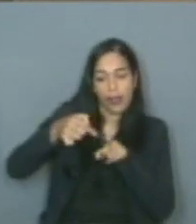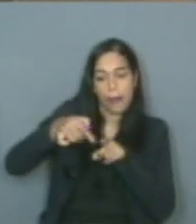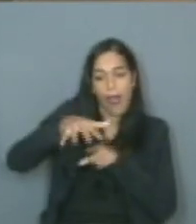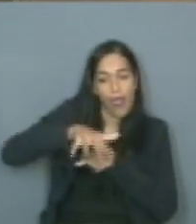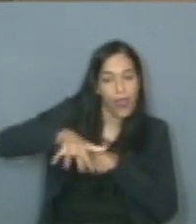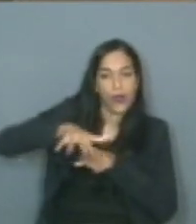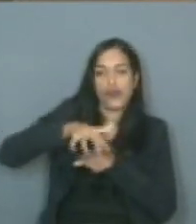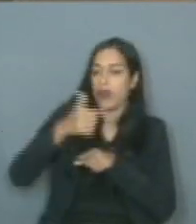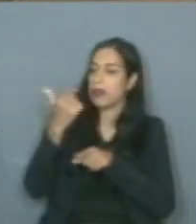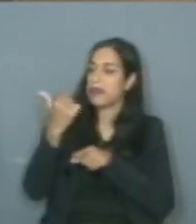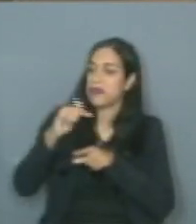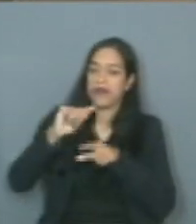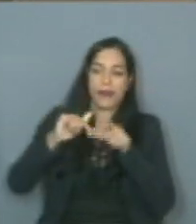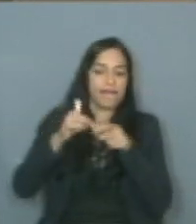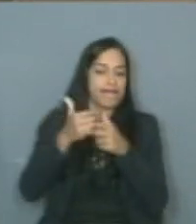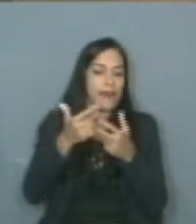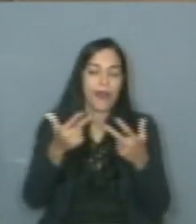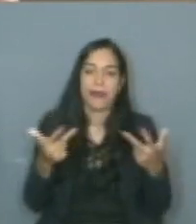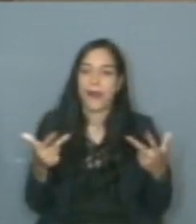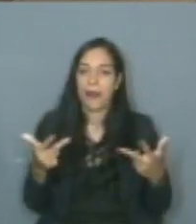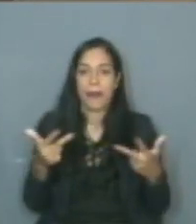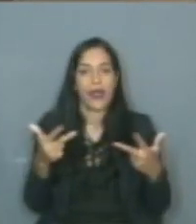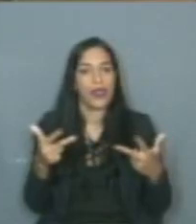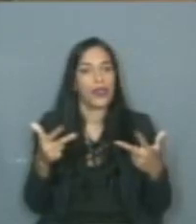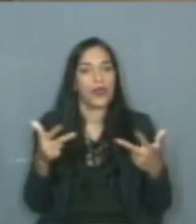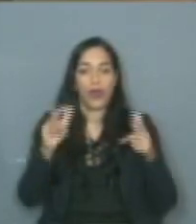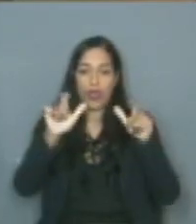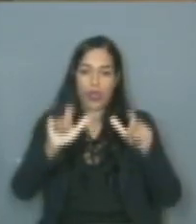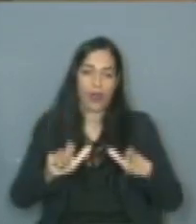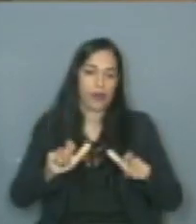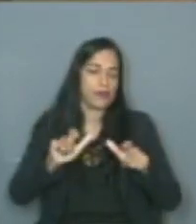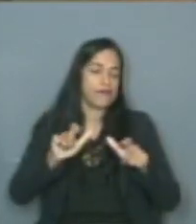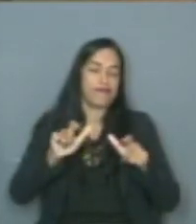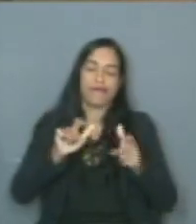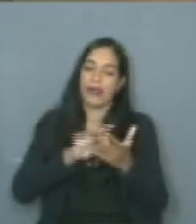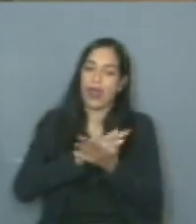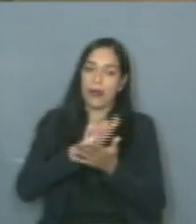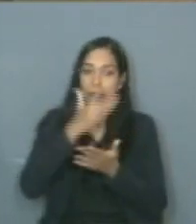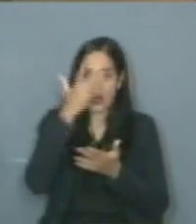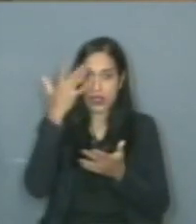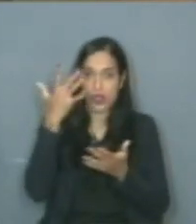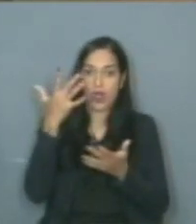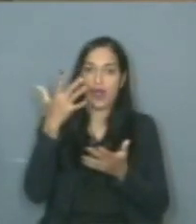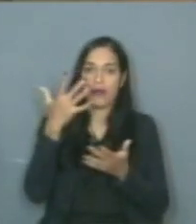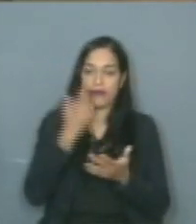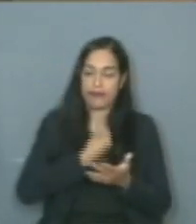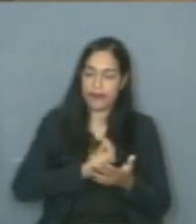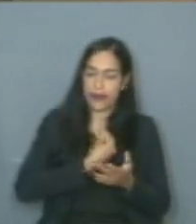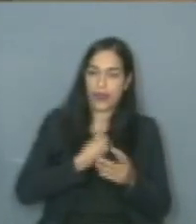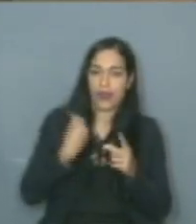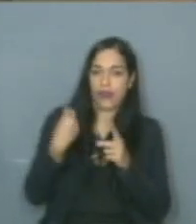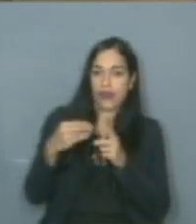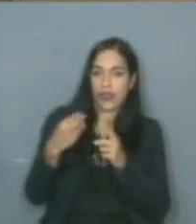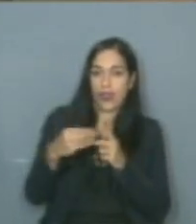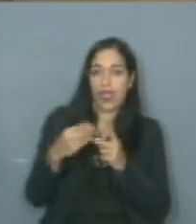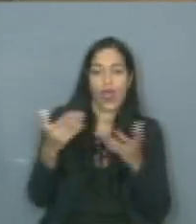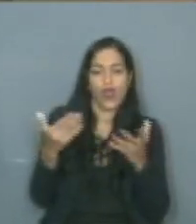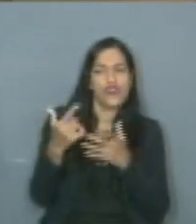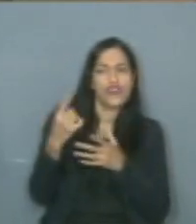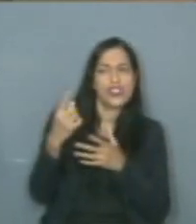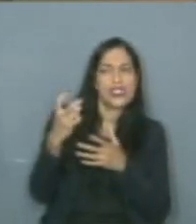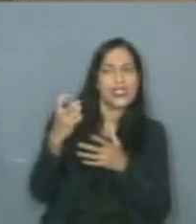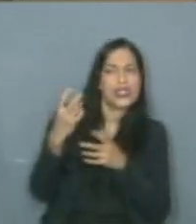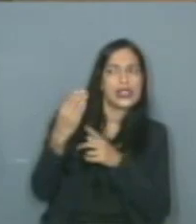nenhum equipamento para pessoas em situação de rua. Hoje, há 15 dias atrás,